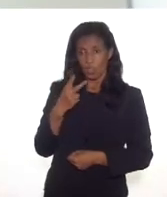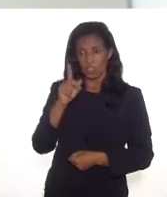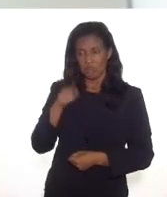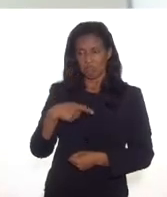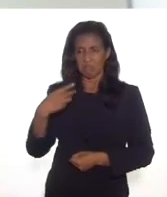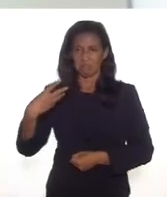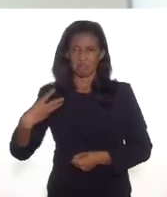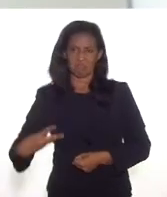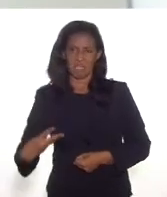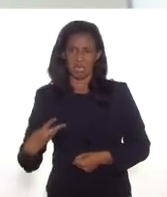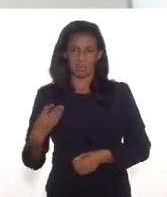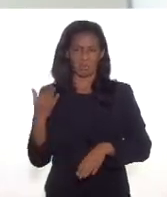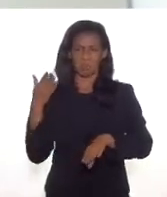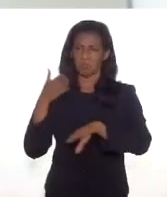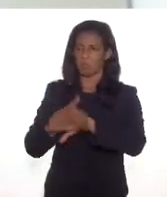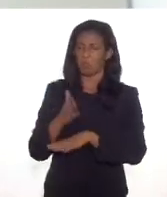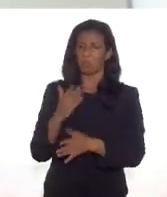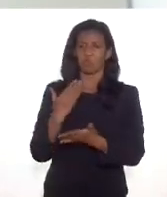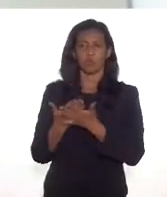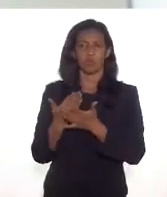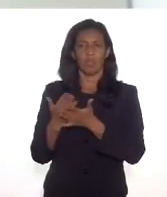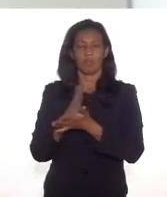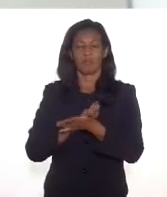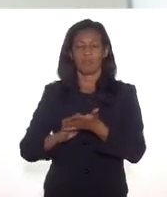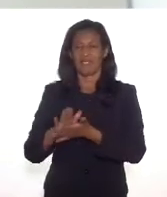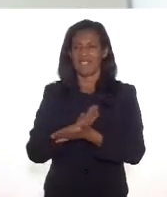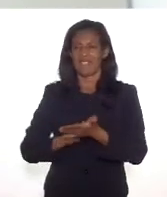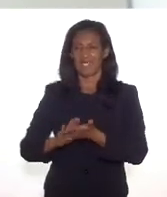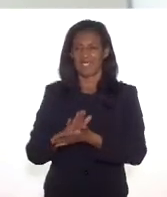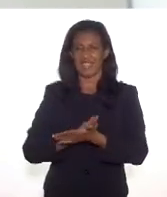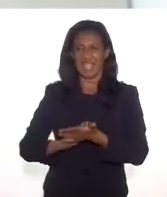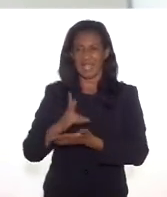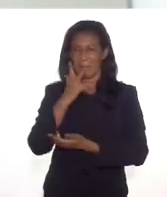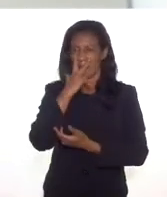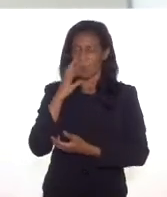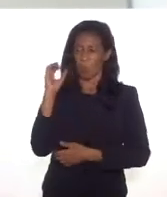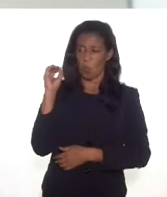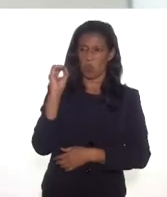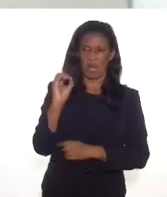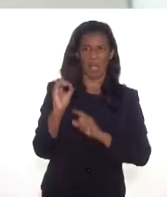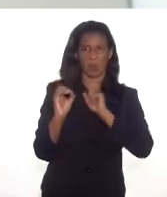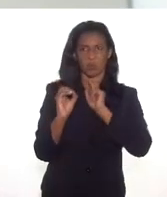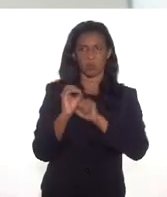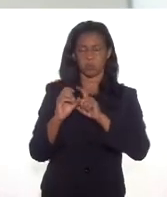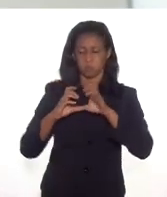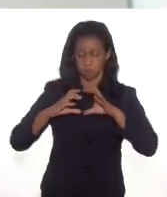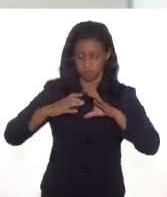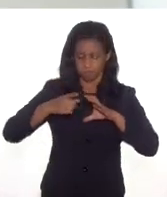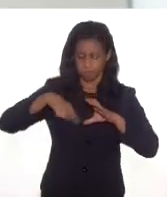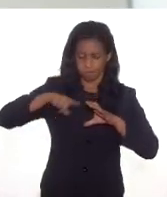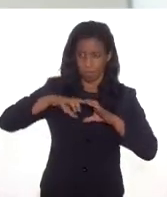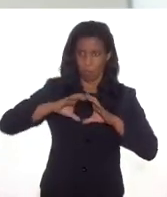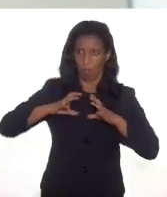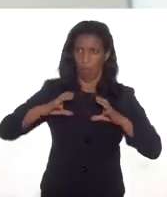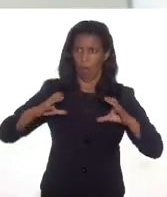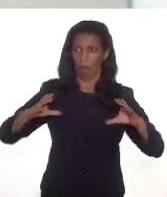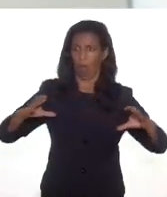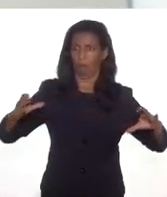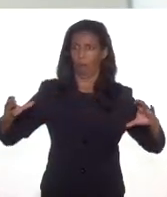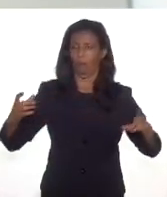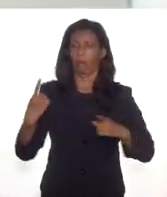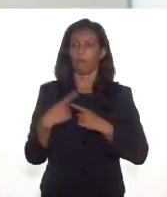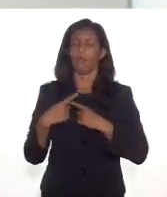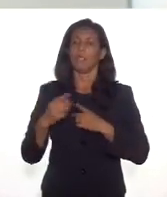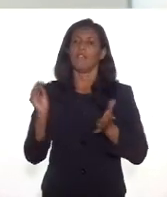remotas. É muito grave o buraco que está se abrindo na nossa educação pela incapacidade dos nossos gestores